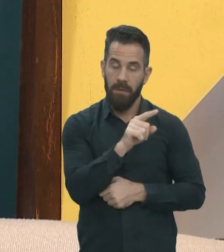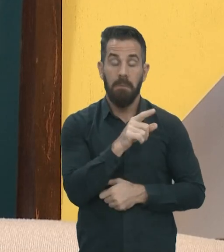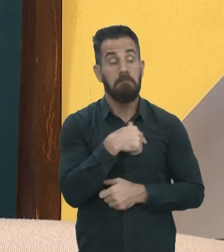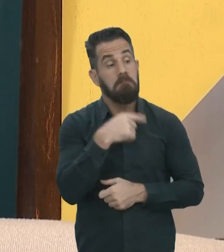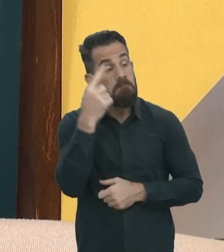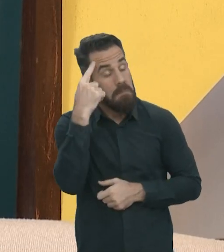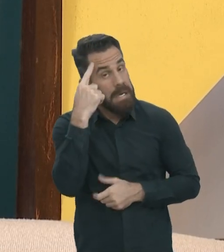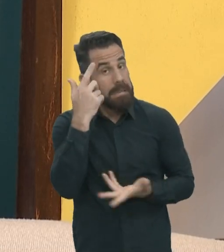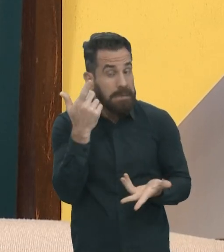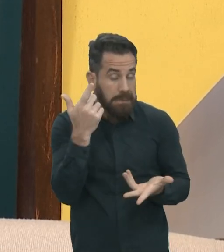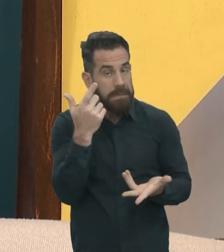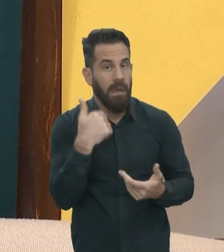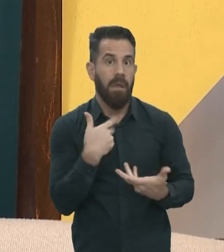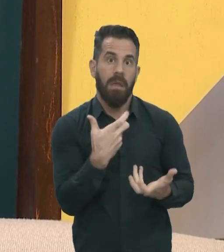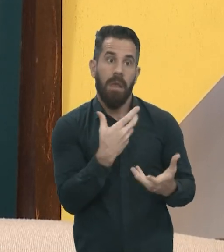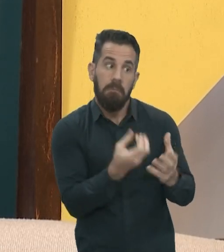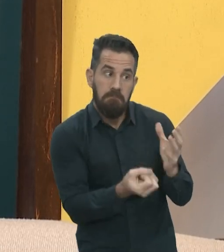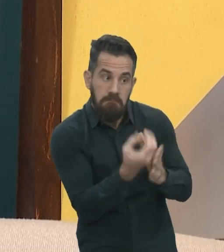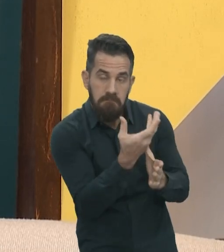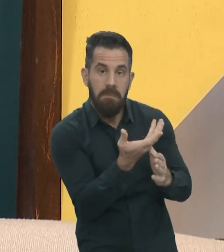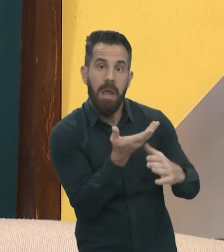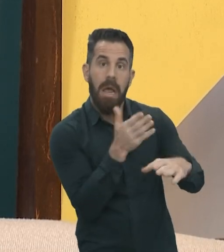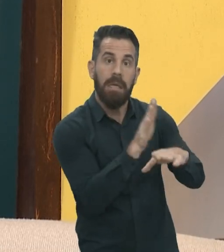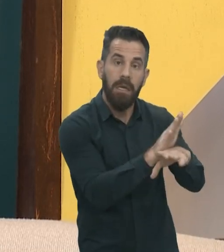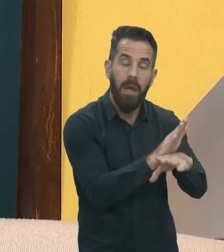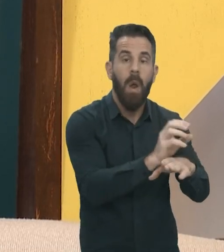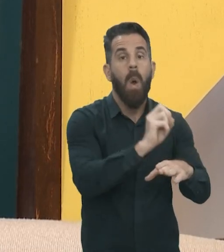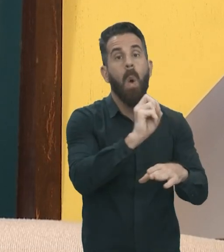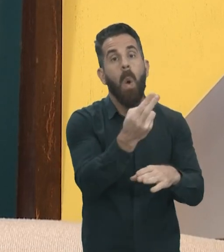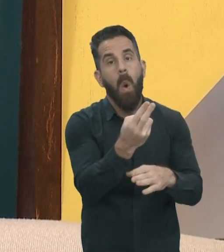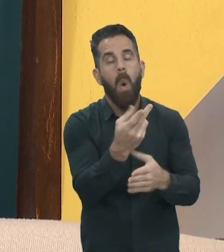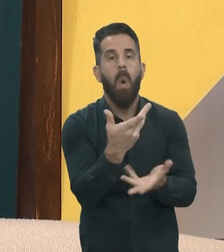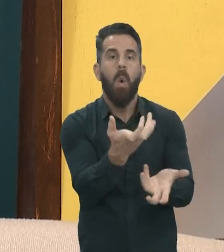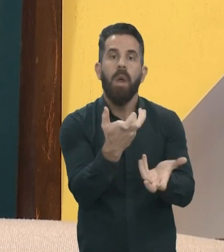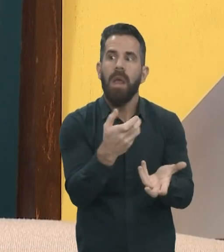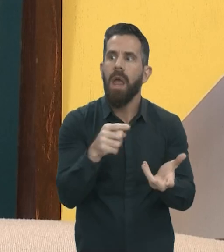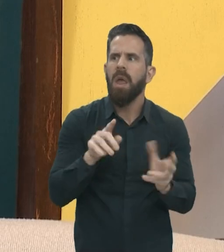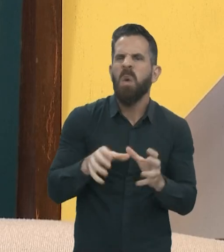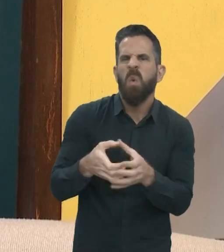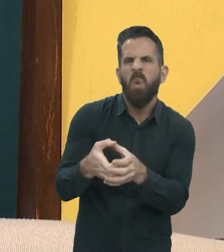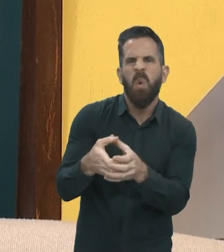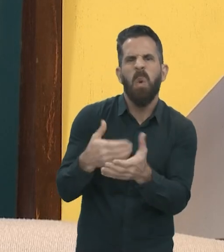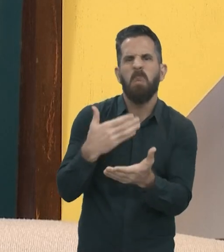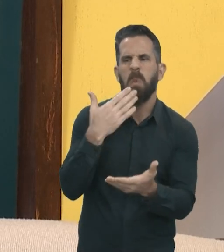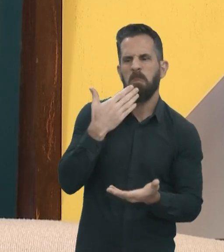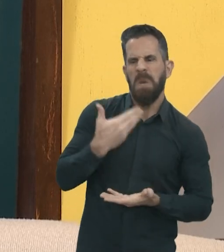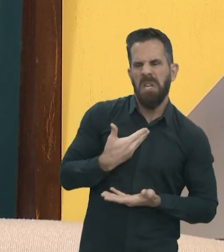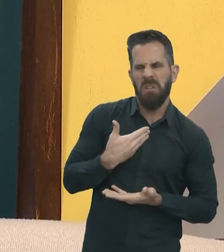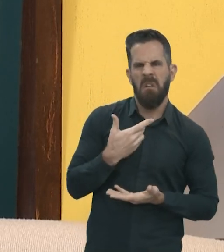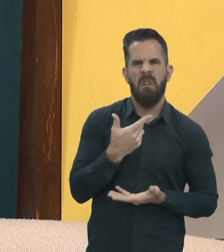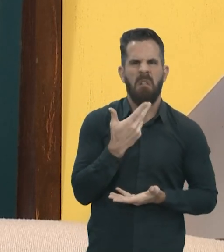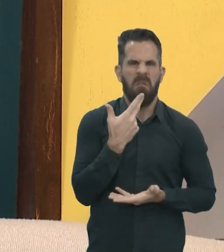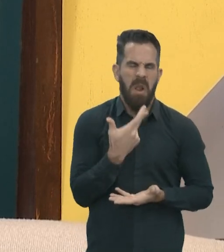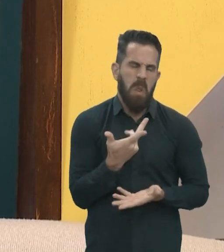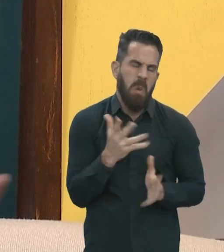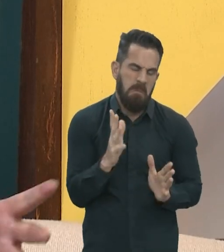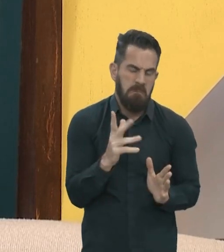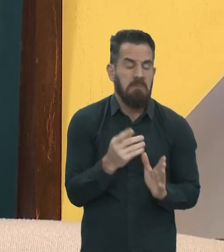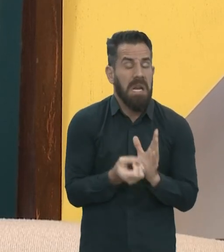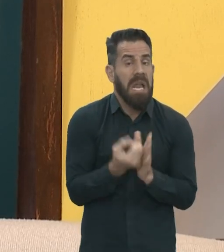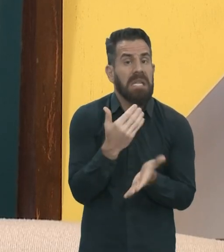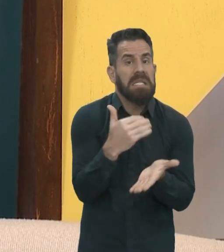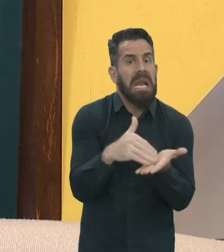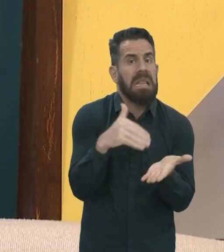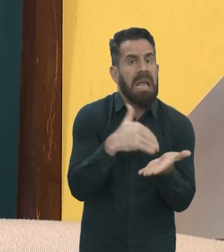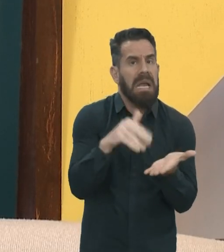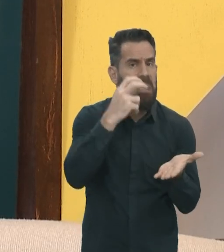um grupo aqui da universidade que quer que tenha uma secretaria de cultura, e aí nós estamos em discussão com esses coletivos para ver